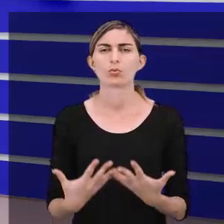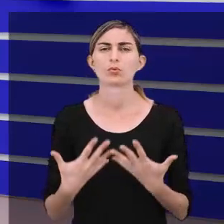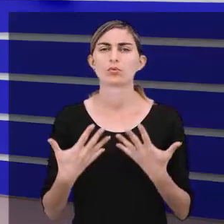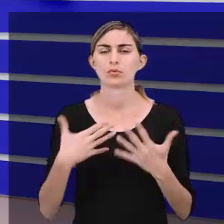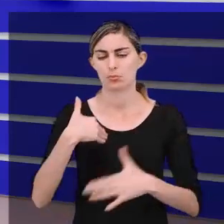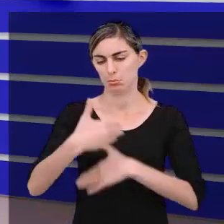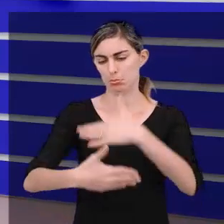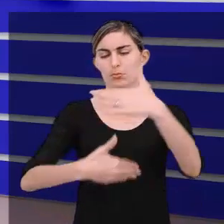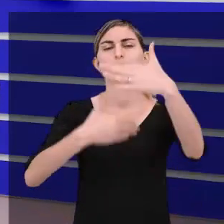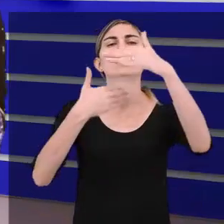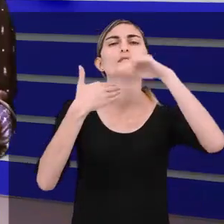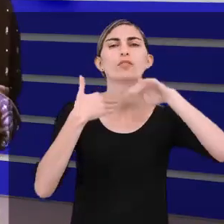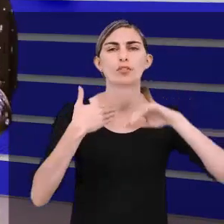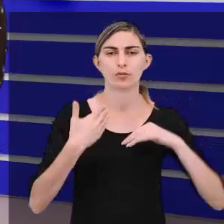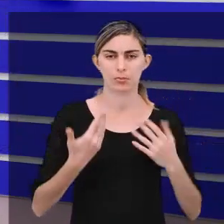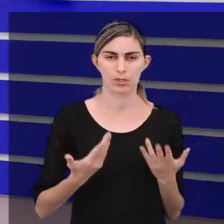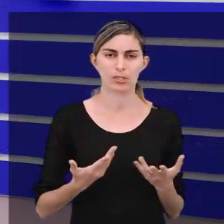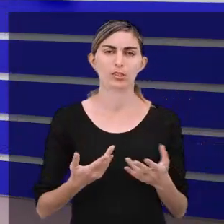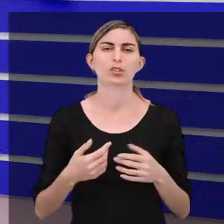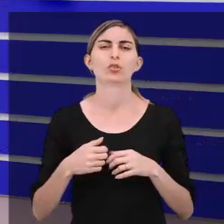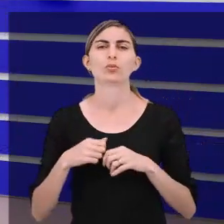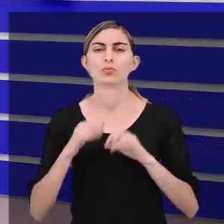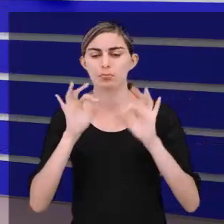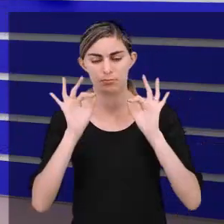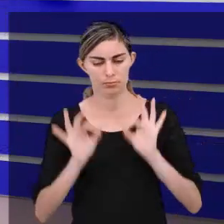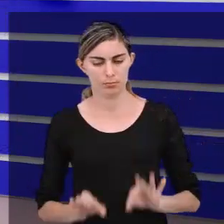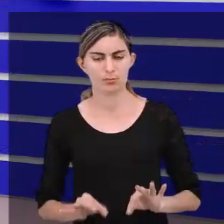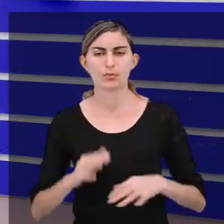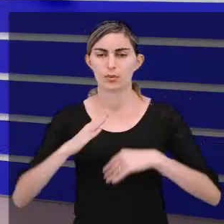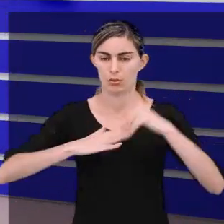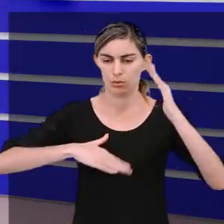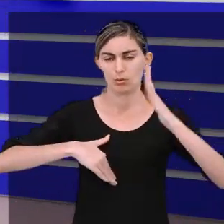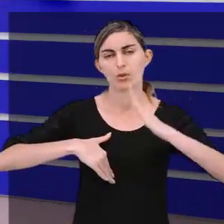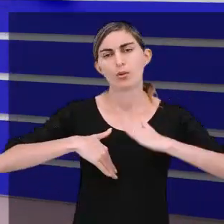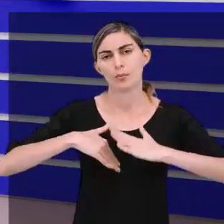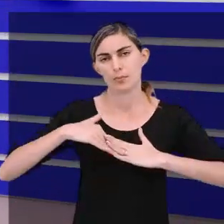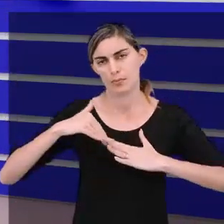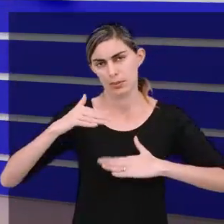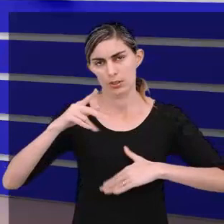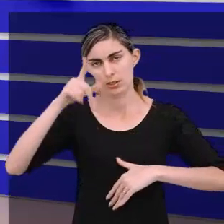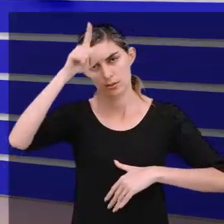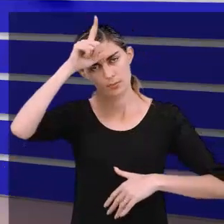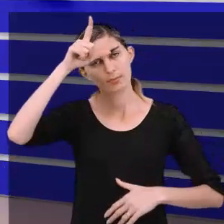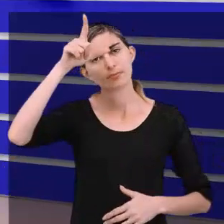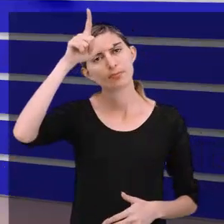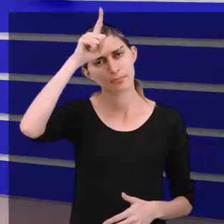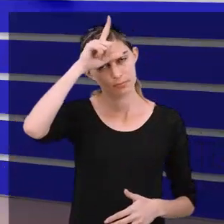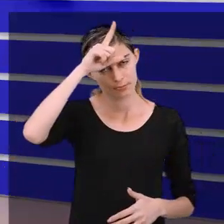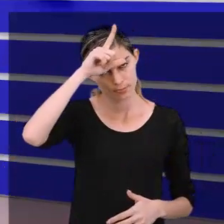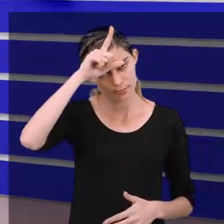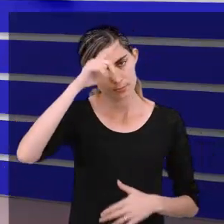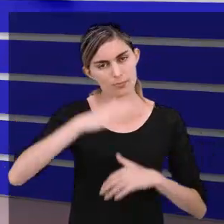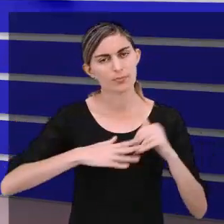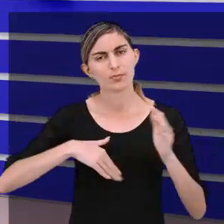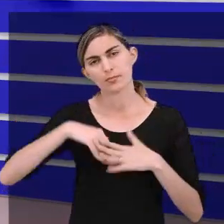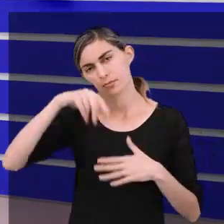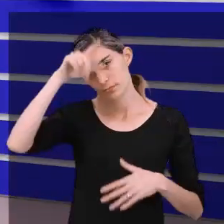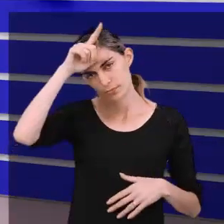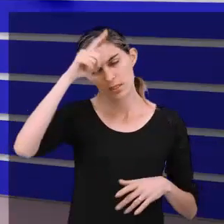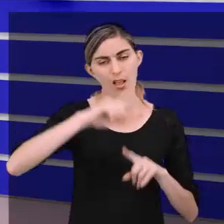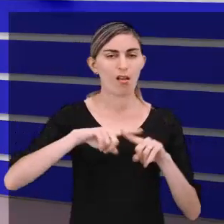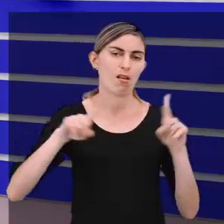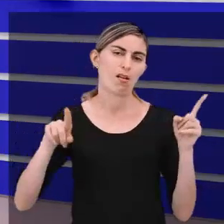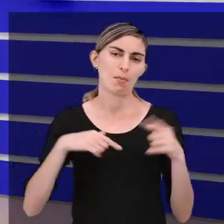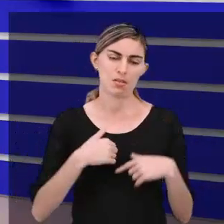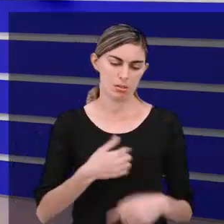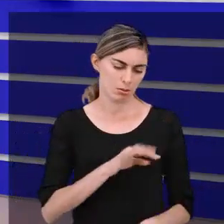bom desenvolvimento, né, ou desenvolvimento adequado da competência de liderança, né, a competência de liderança. Mas